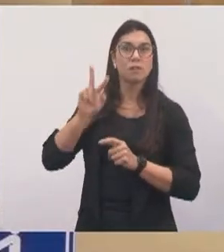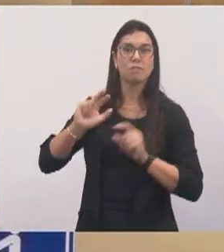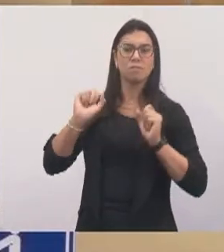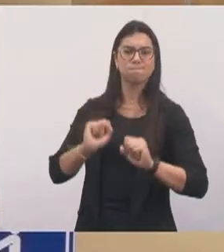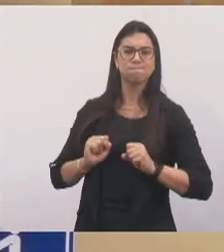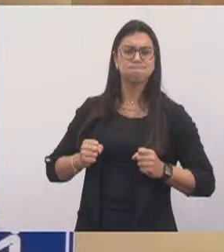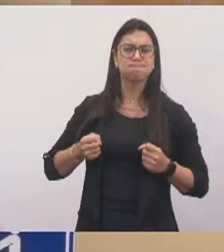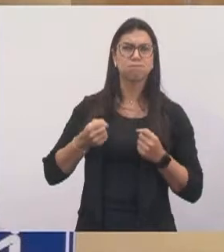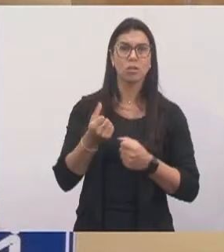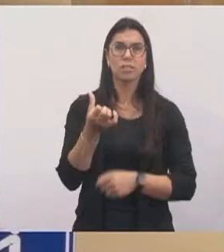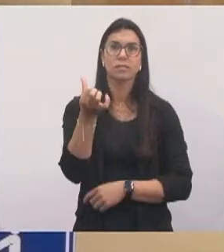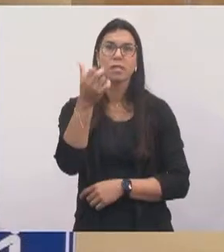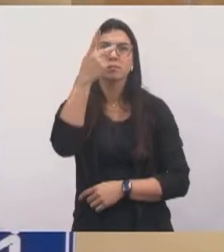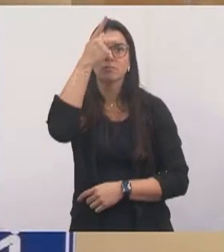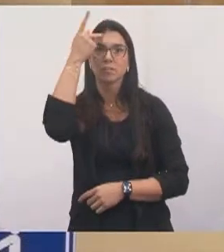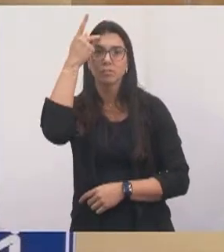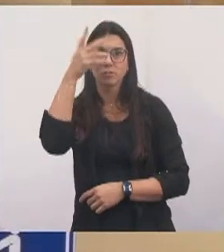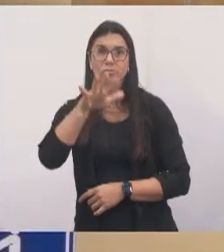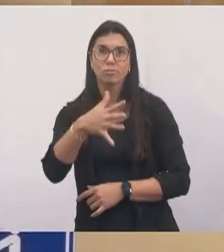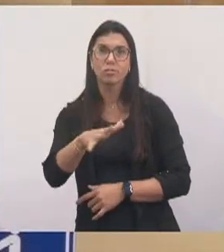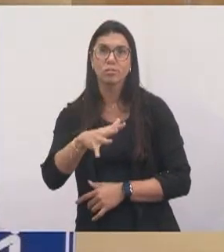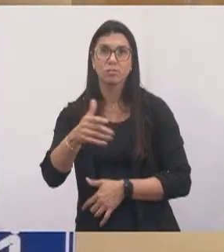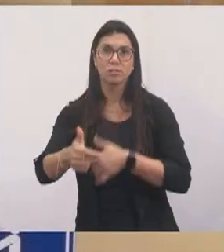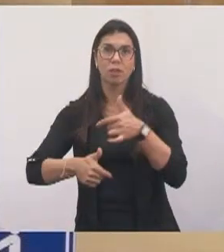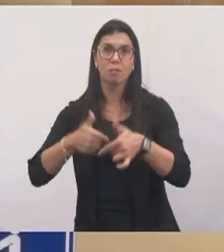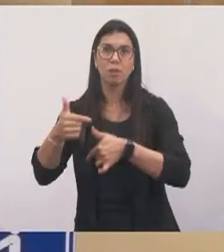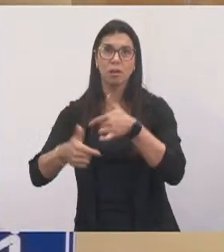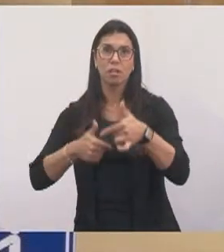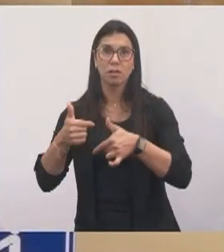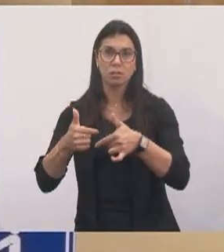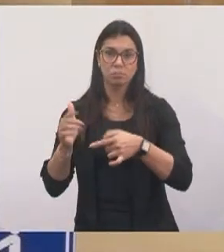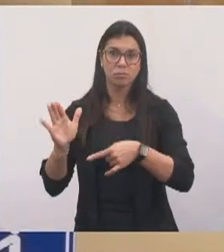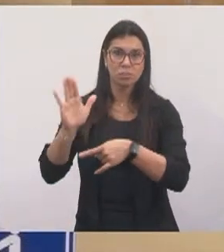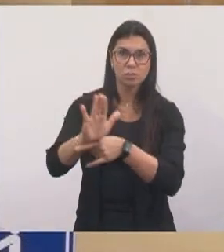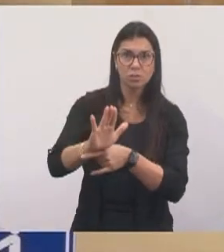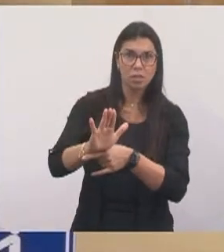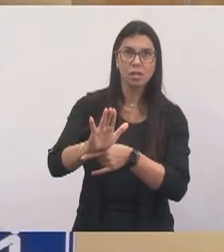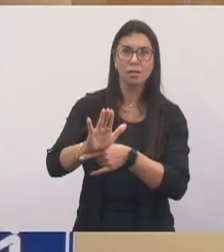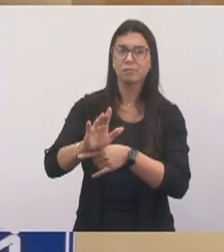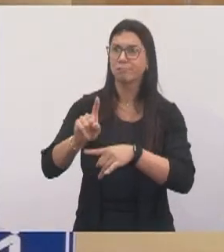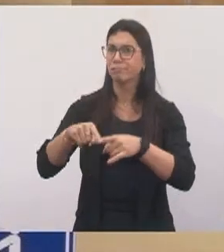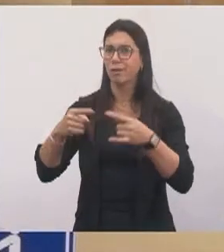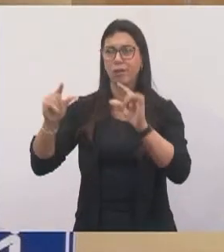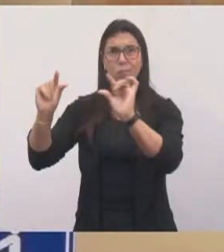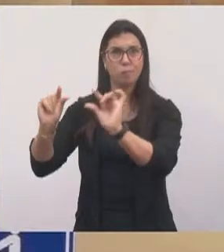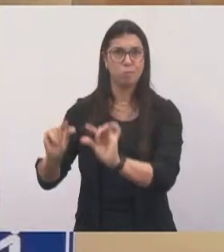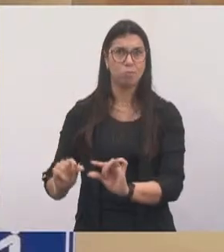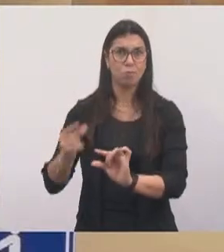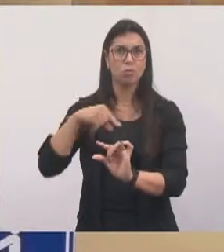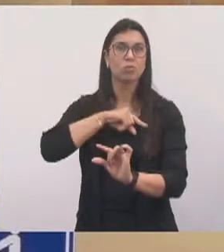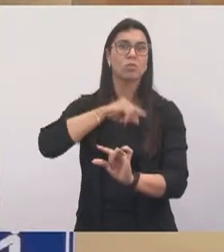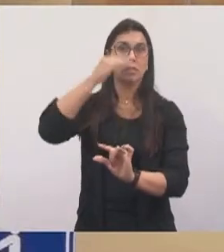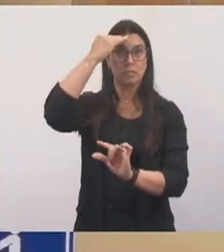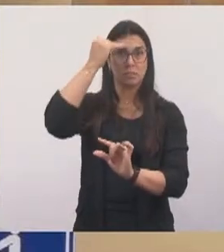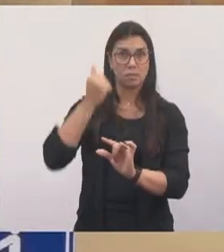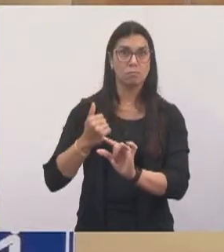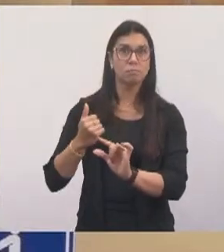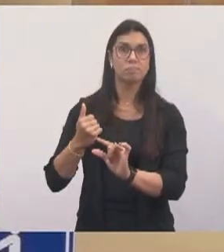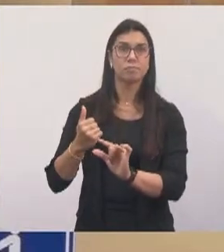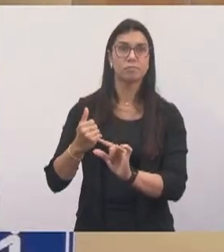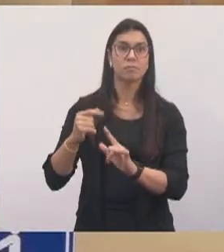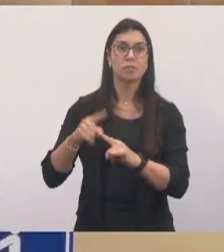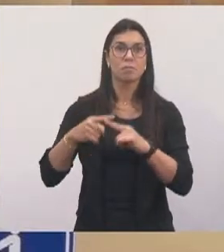de meia dúzia de profissionais que tem na prefeitura para ajudar, o que é insuficiente, a gente sabe disso, e